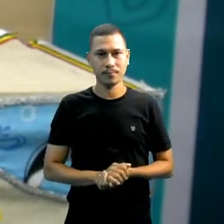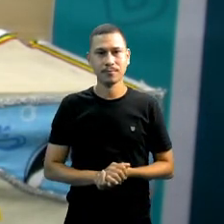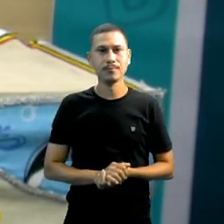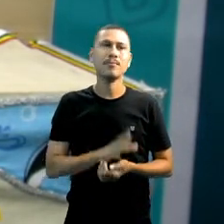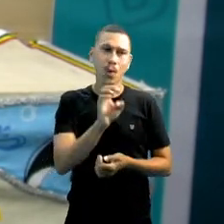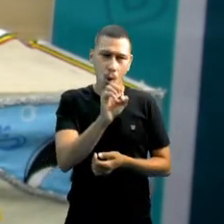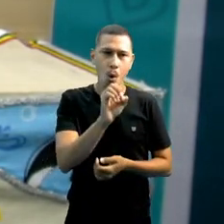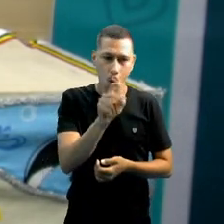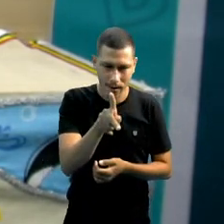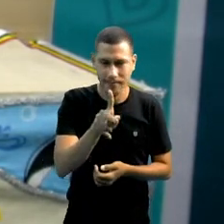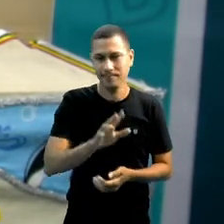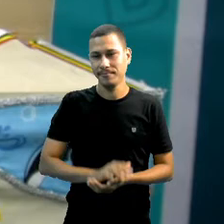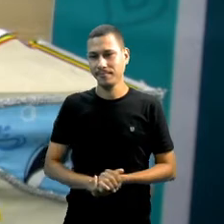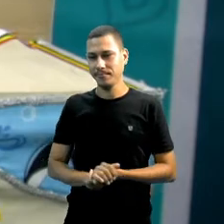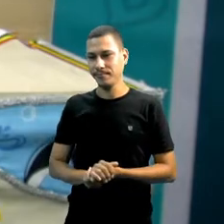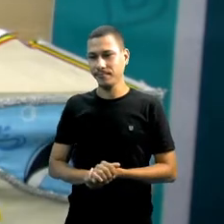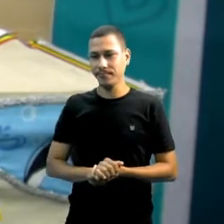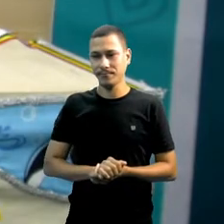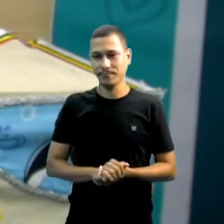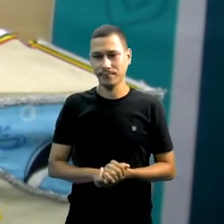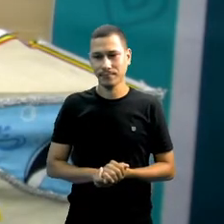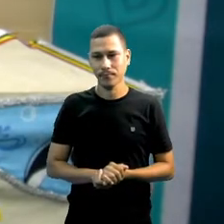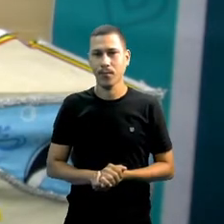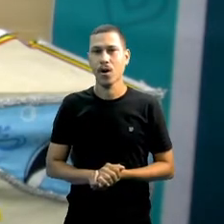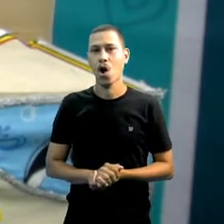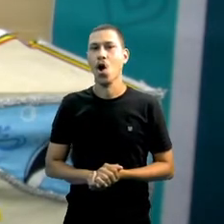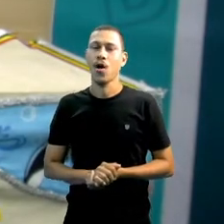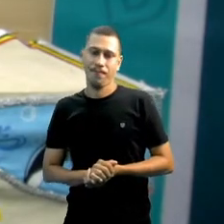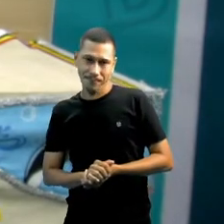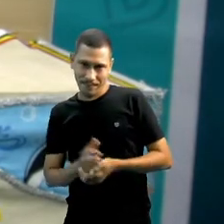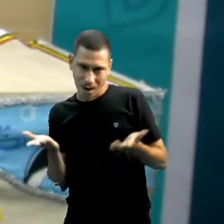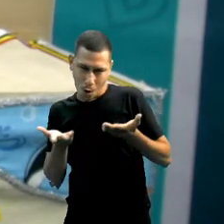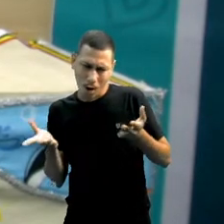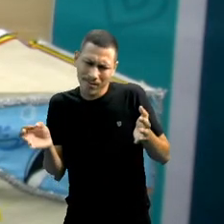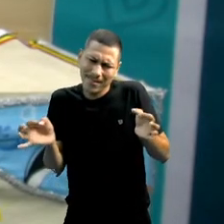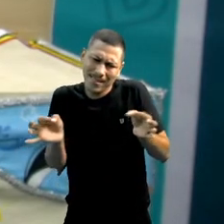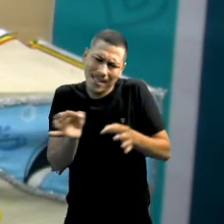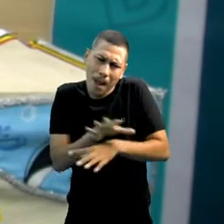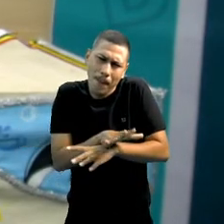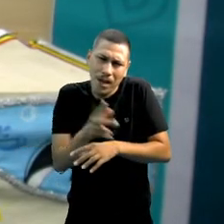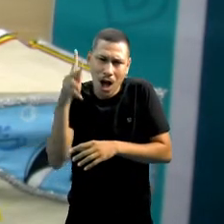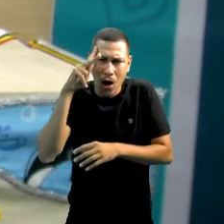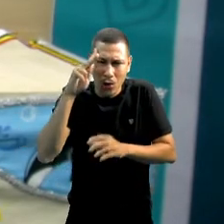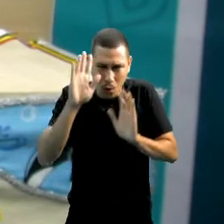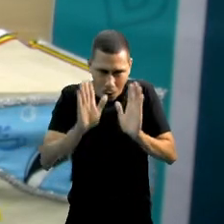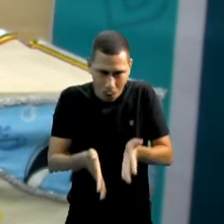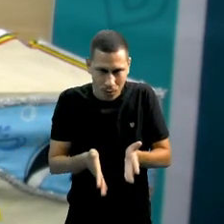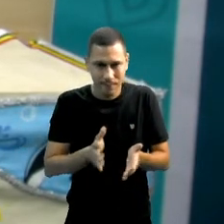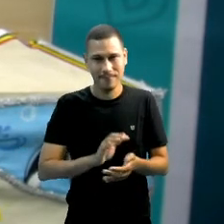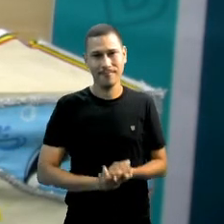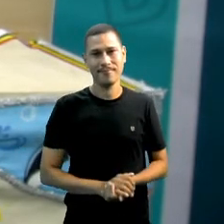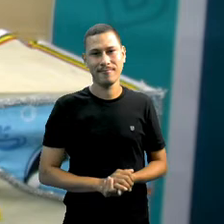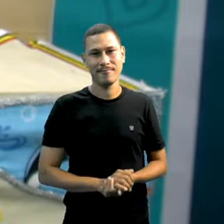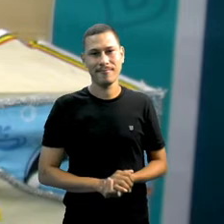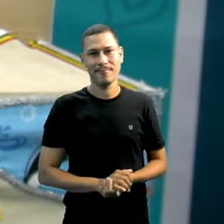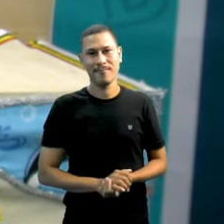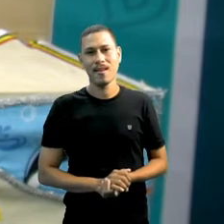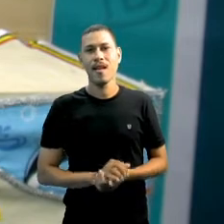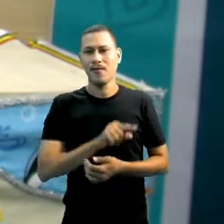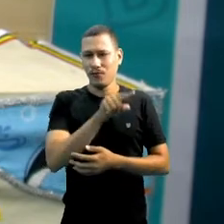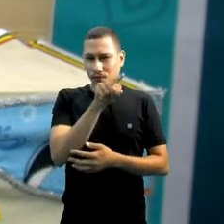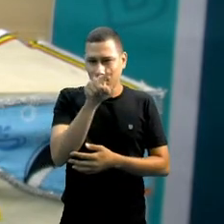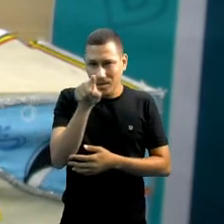Certo? Pronto. Então, ó, gente, tia Lê termina a história de hoje. E deixa